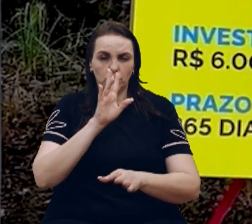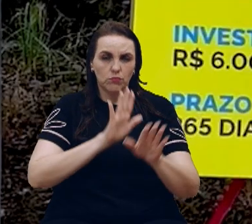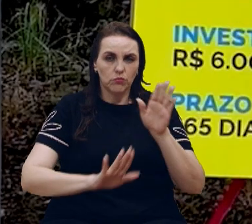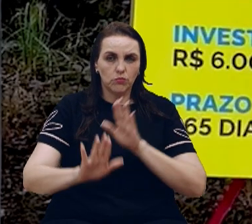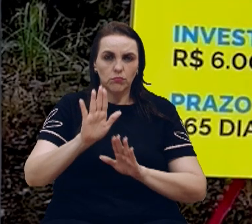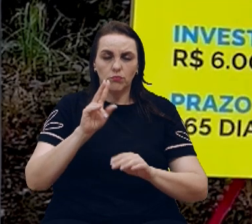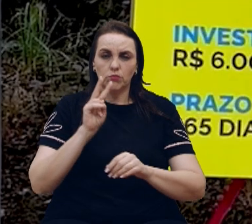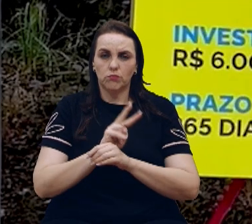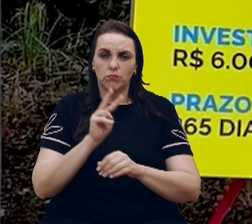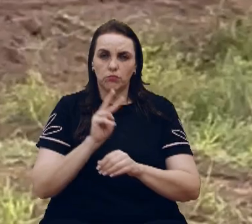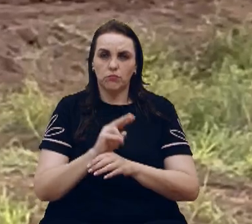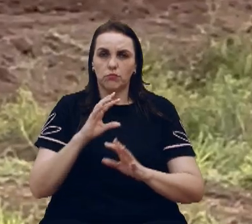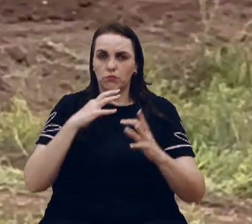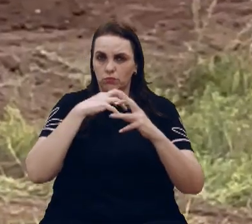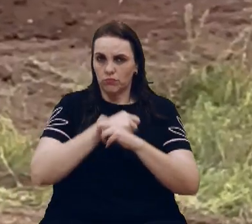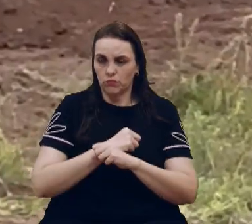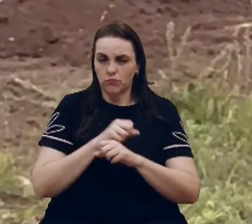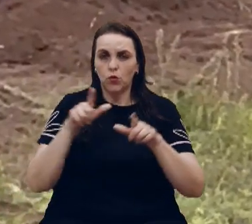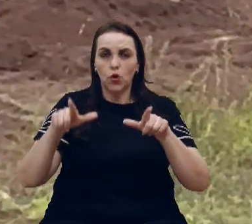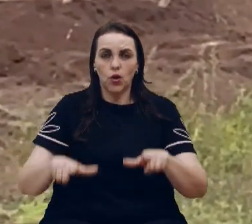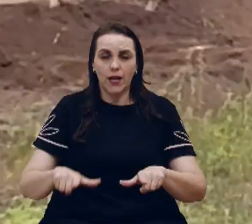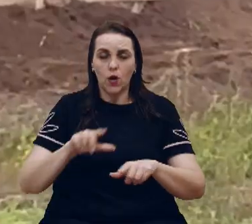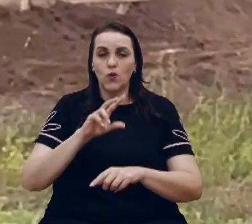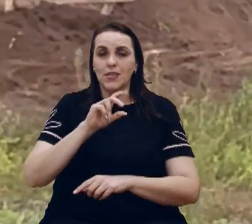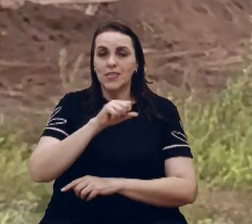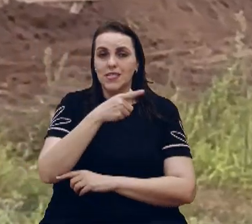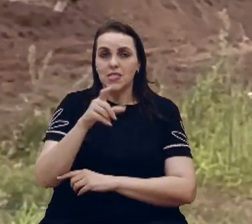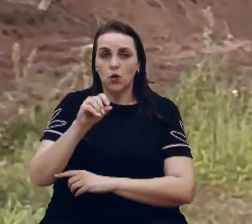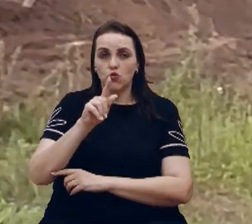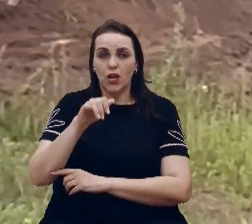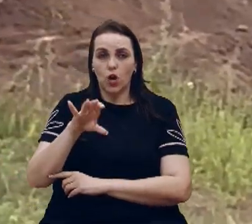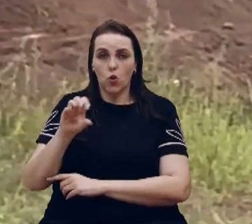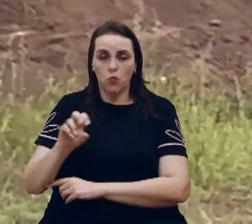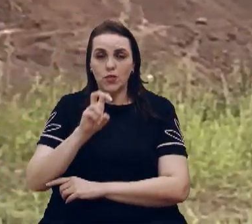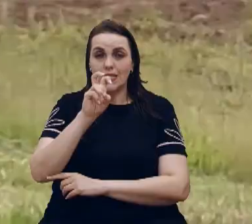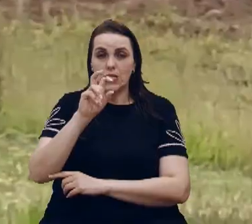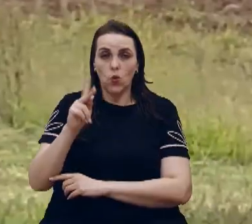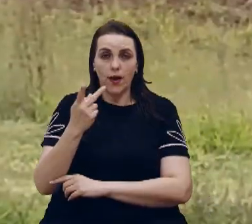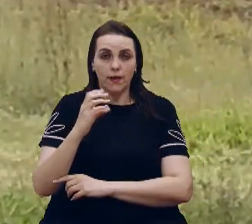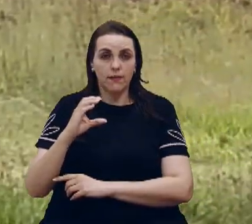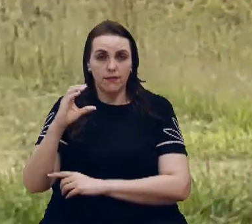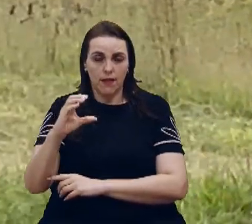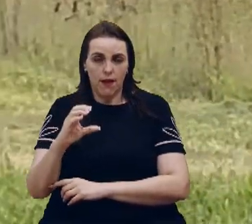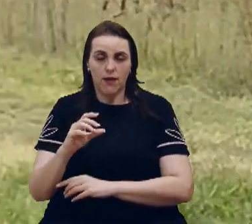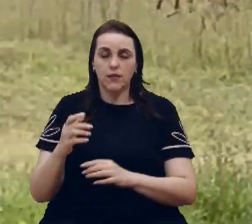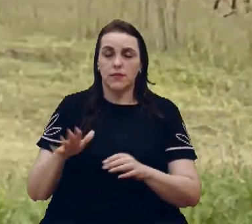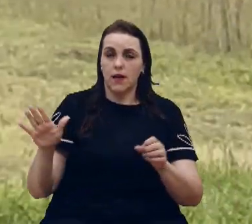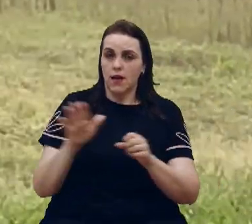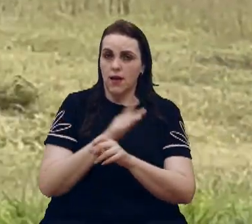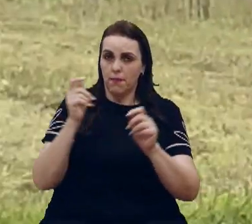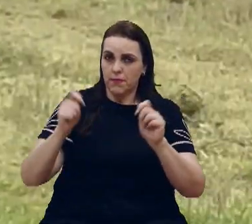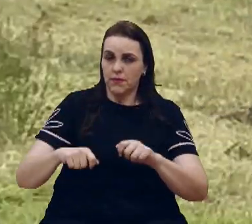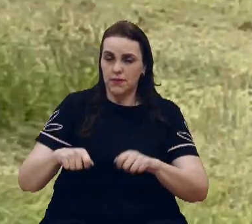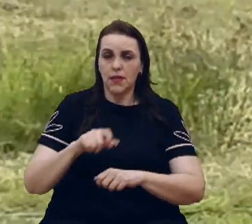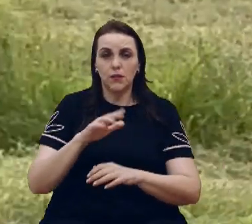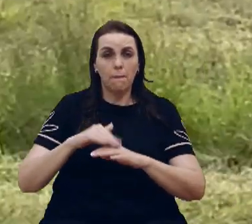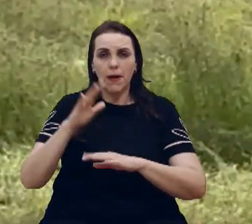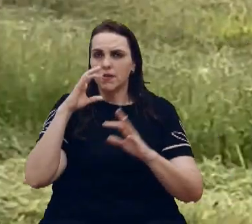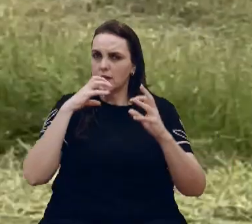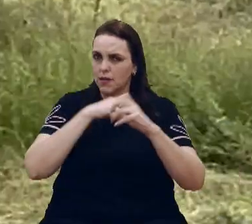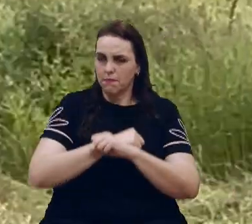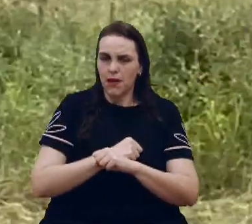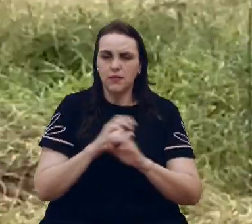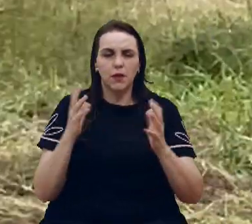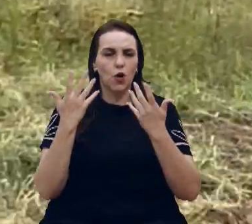em São Giacomo, com capacidade para cerca de 500 animais, também foi muito comemorado pelos membros do Departamento de Proteção